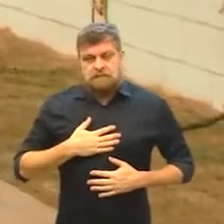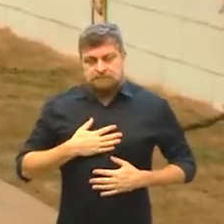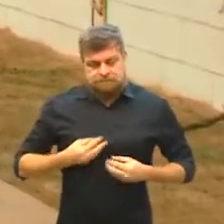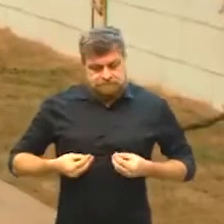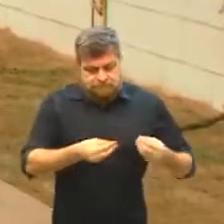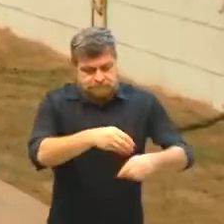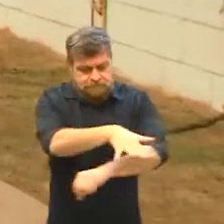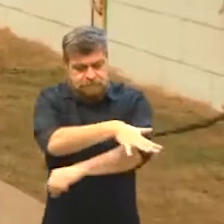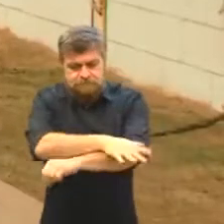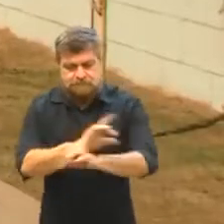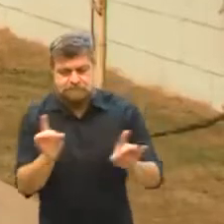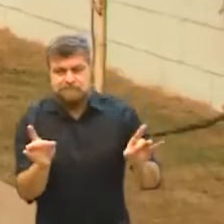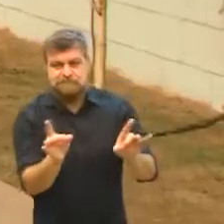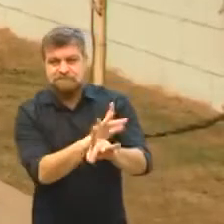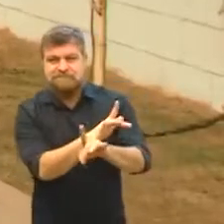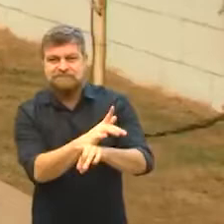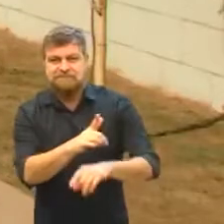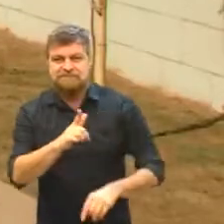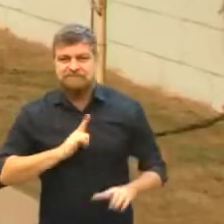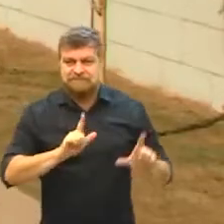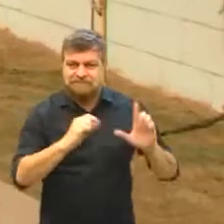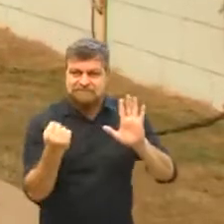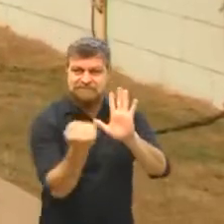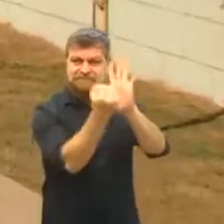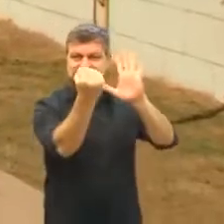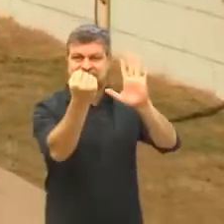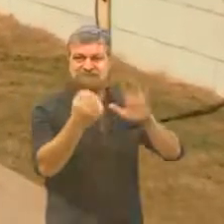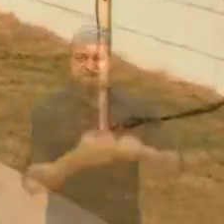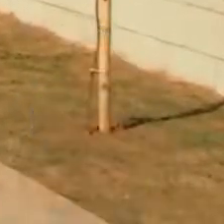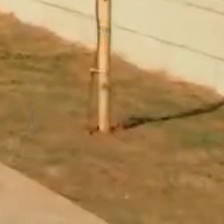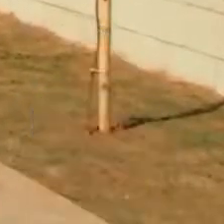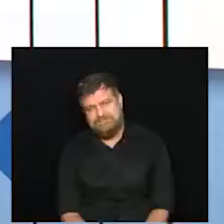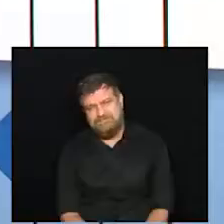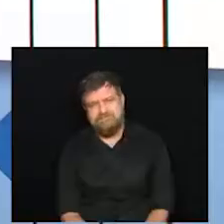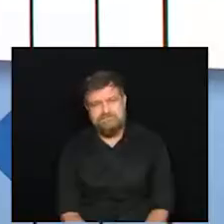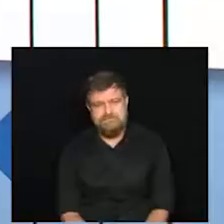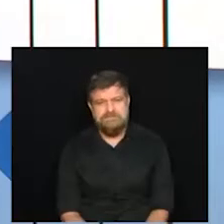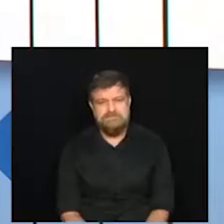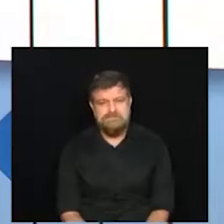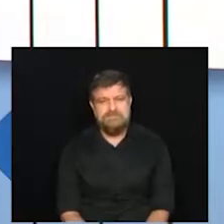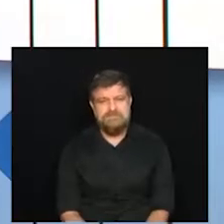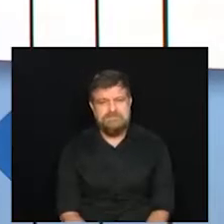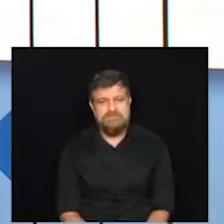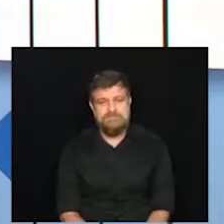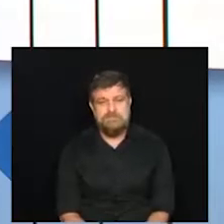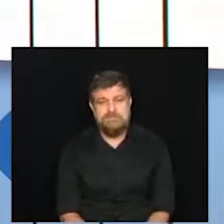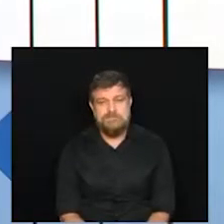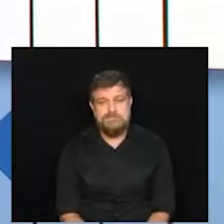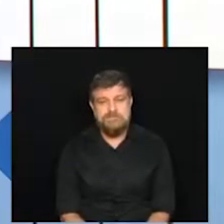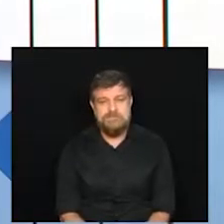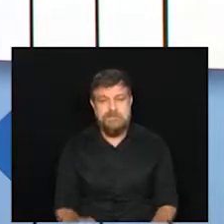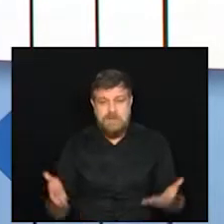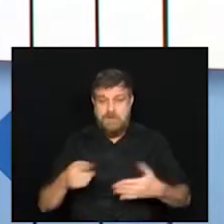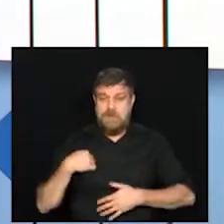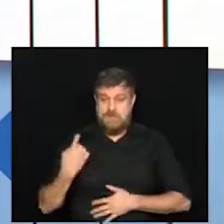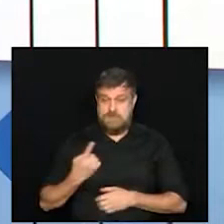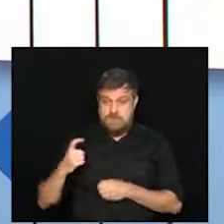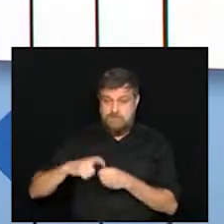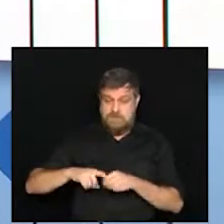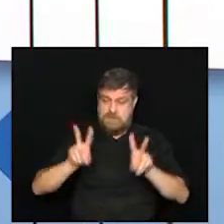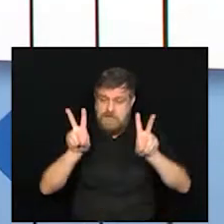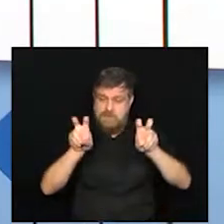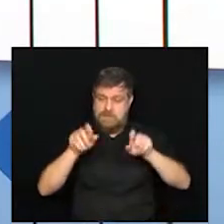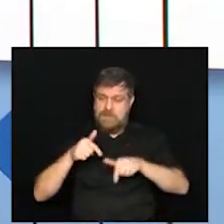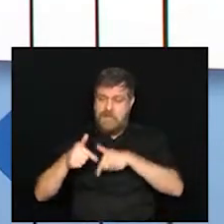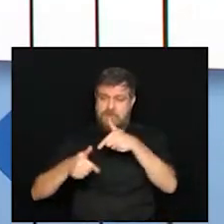mesmo honra estar entregando essa praça Maria Antônia Souza Silva. E agora a gente volta a falar do